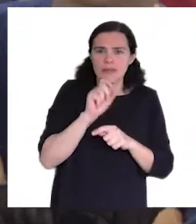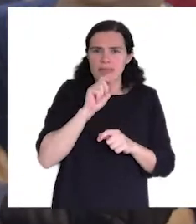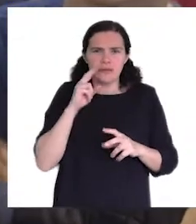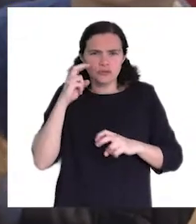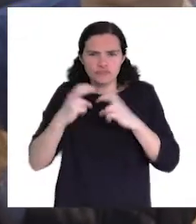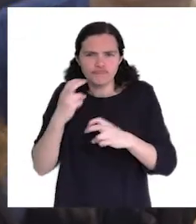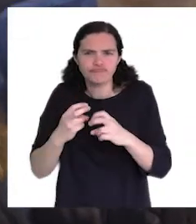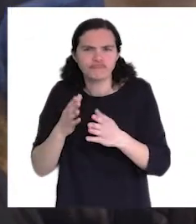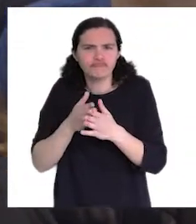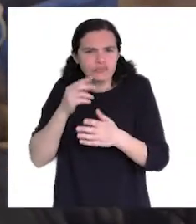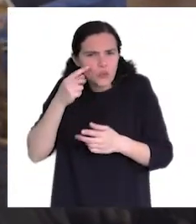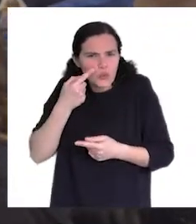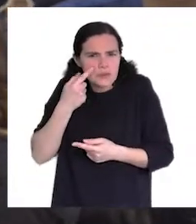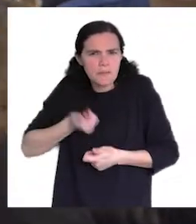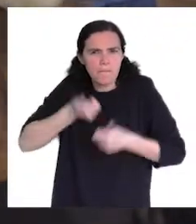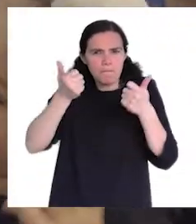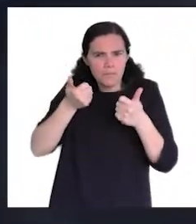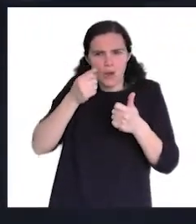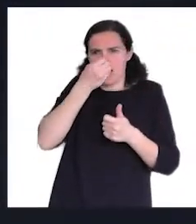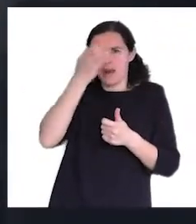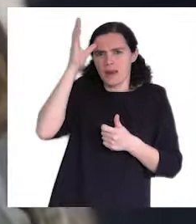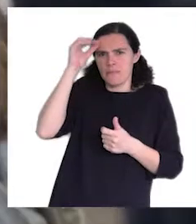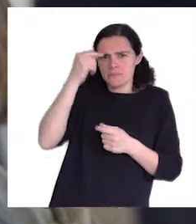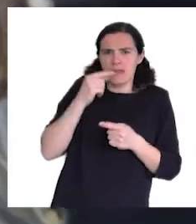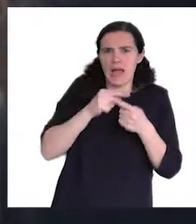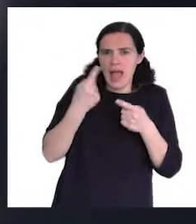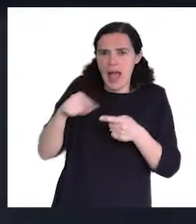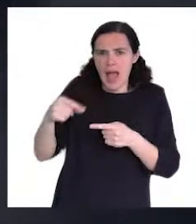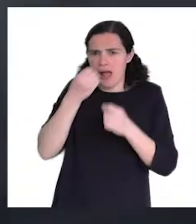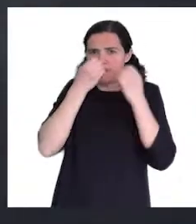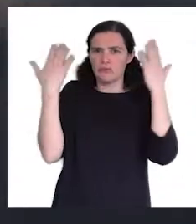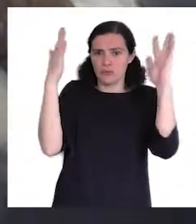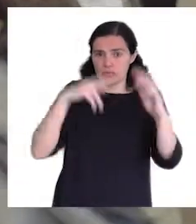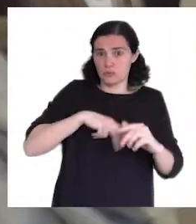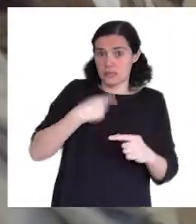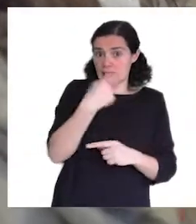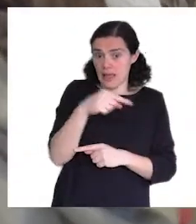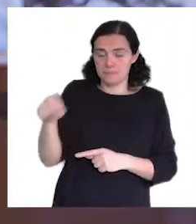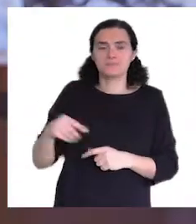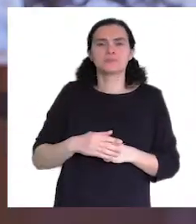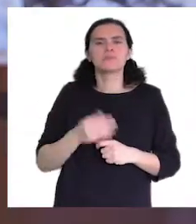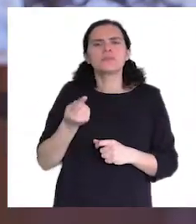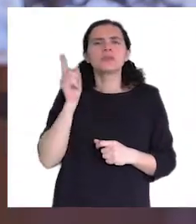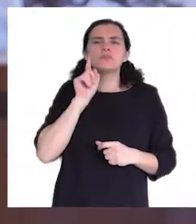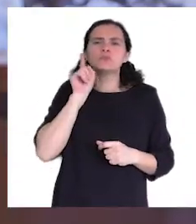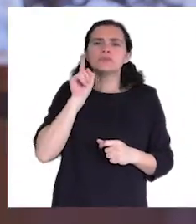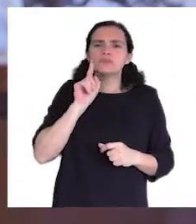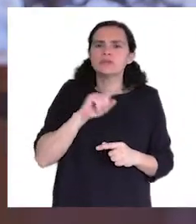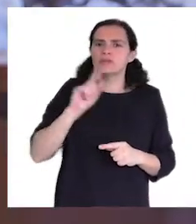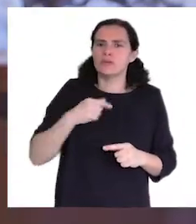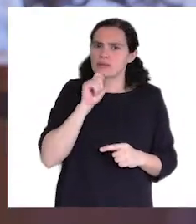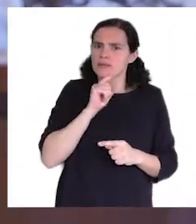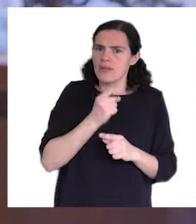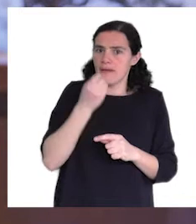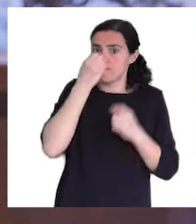poderem explorar um pouco mais sobre cada uma das espécies que existem na floresta portuguesa, qual é, no fundo, a importância de